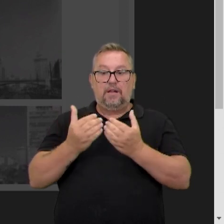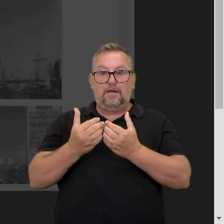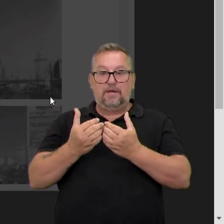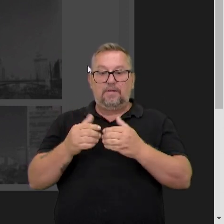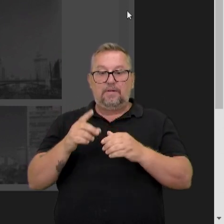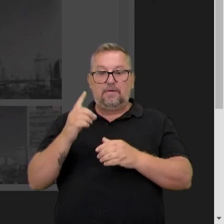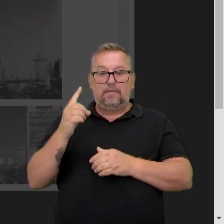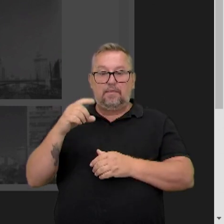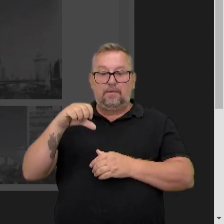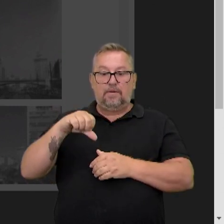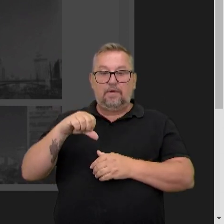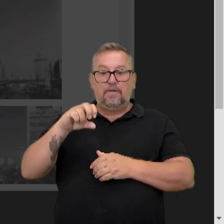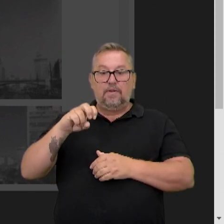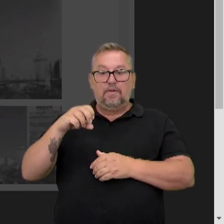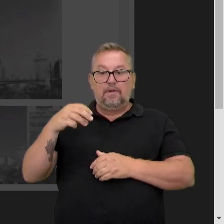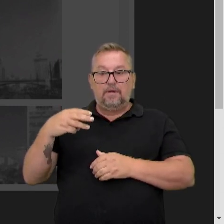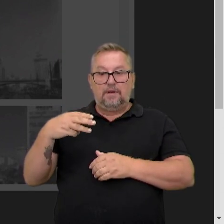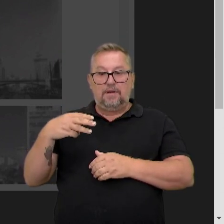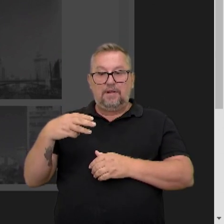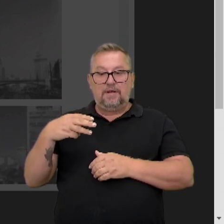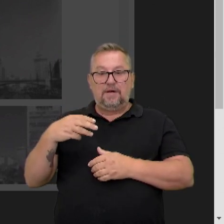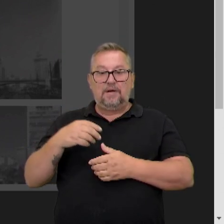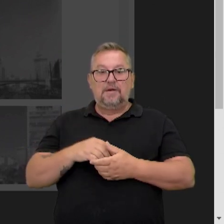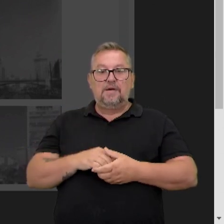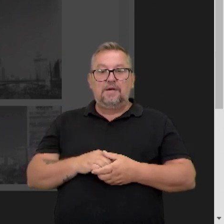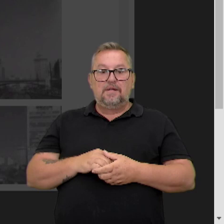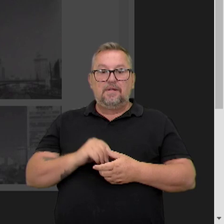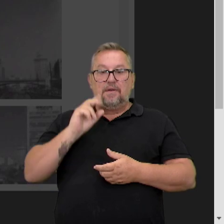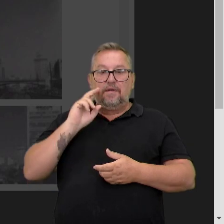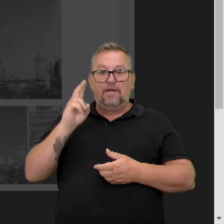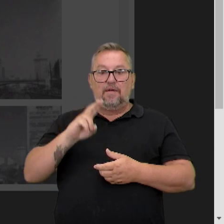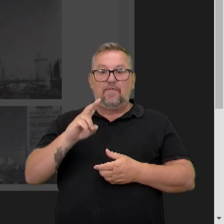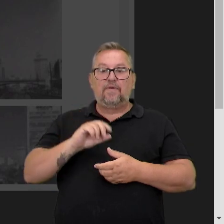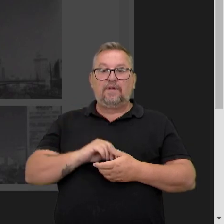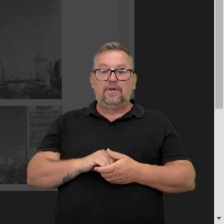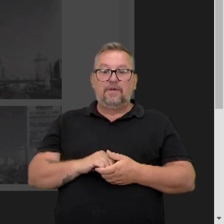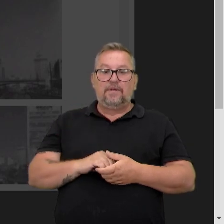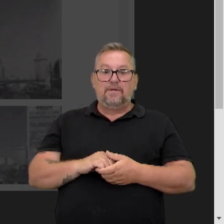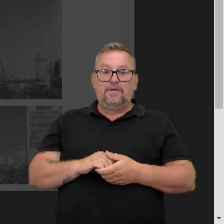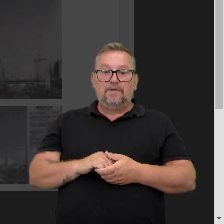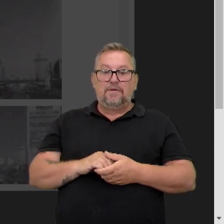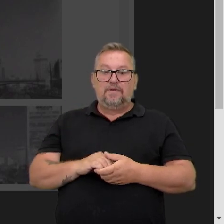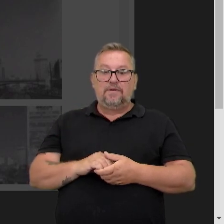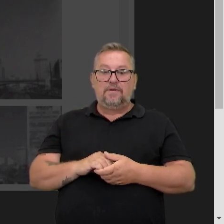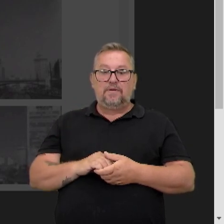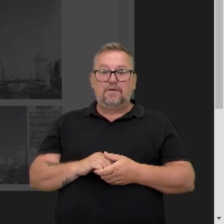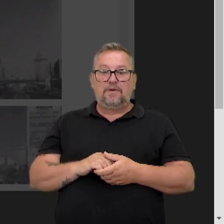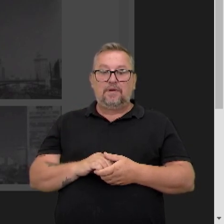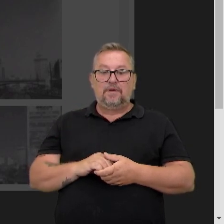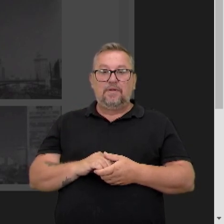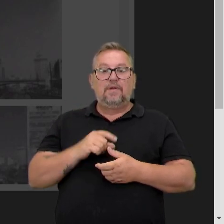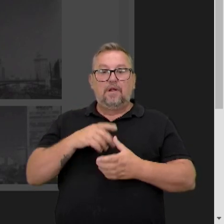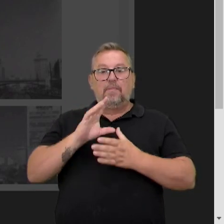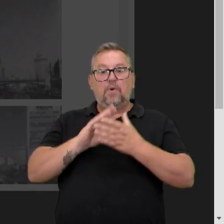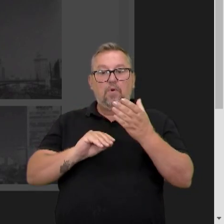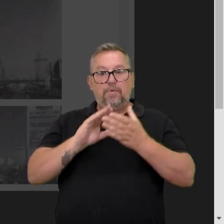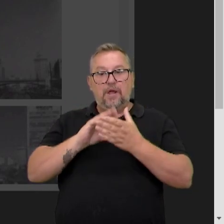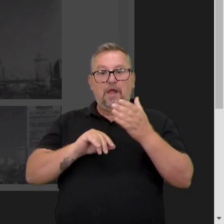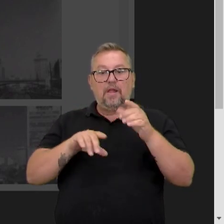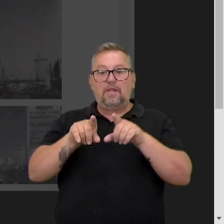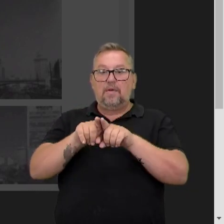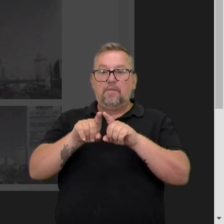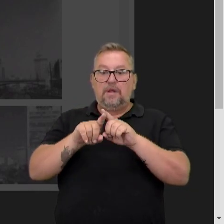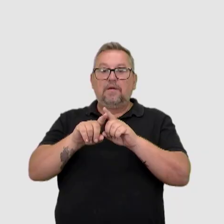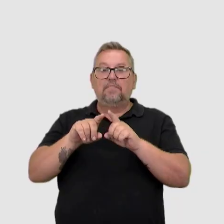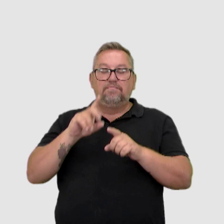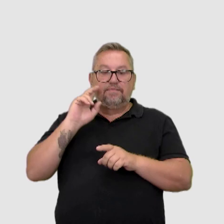é de 1953, e você pode ir vendo aí as imagens, aí que interessante, fazer o download da